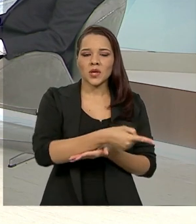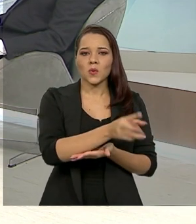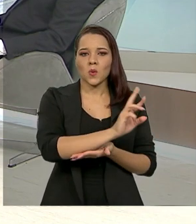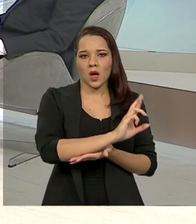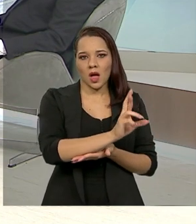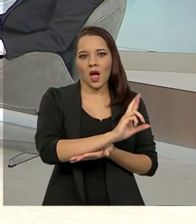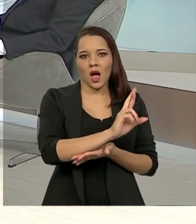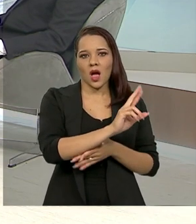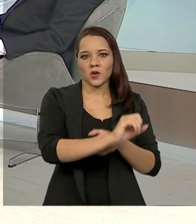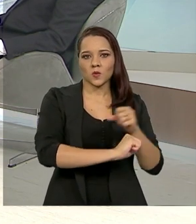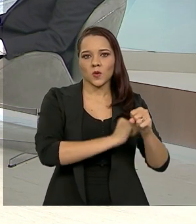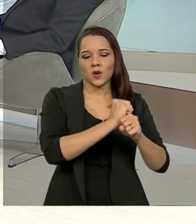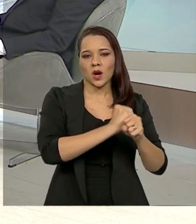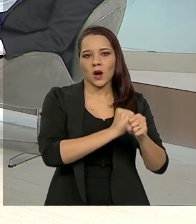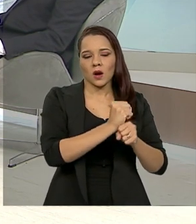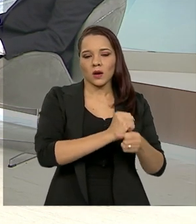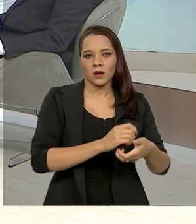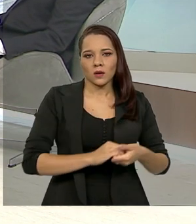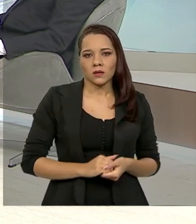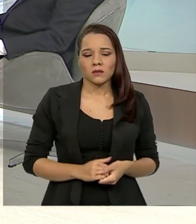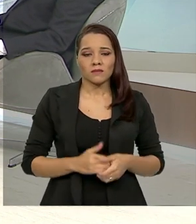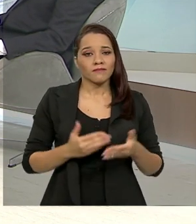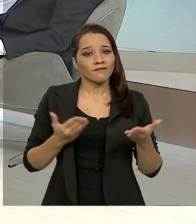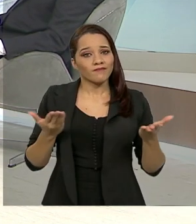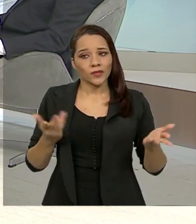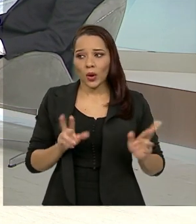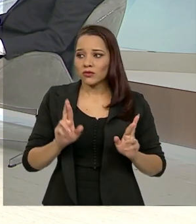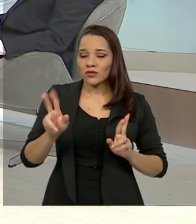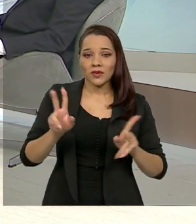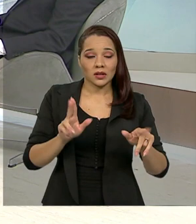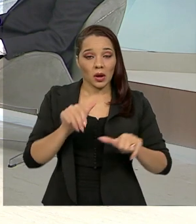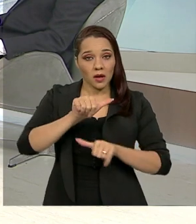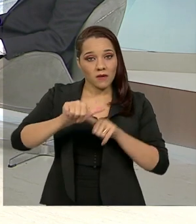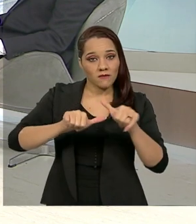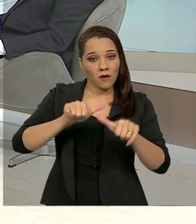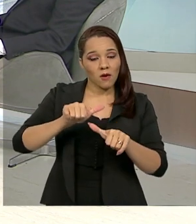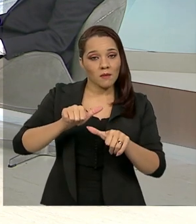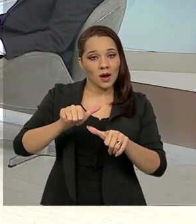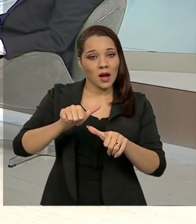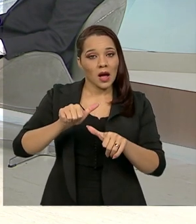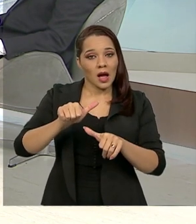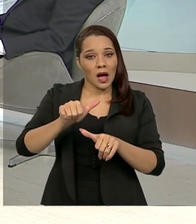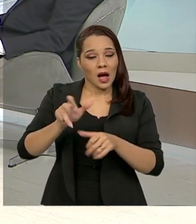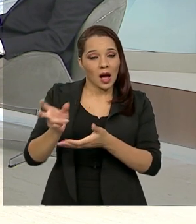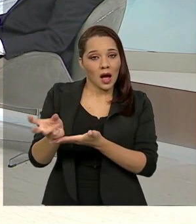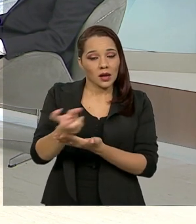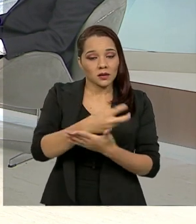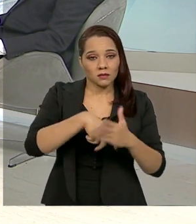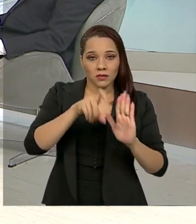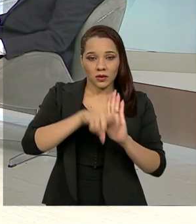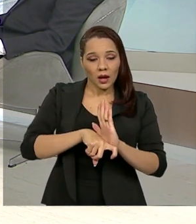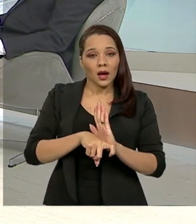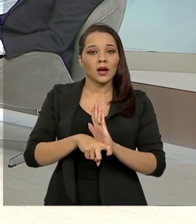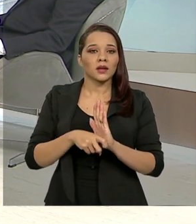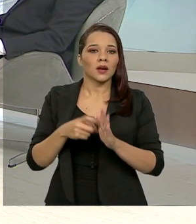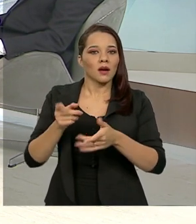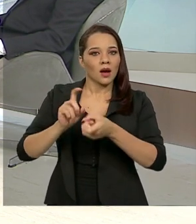reais ano per capita. Então, a reforma tributária, o Pacto Federativo,